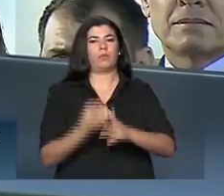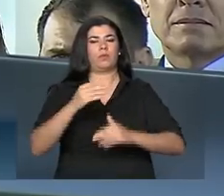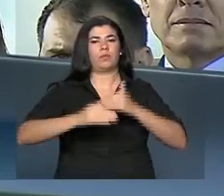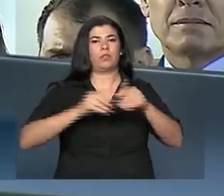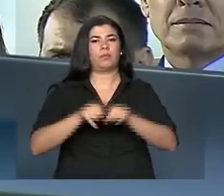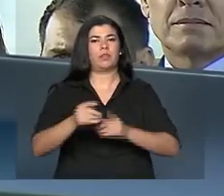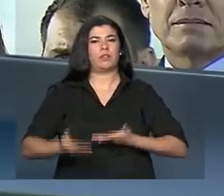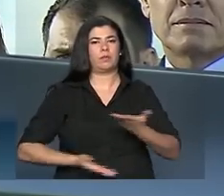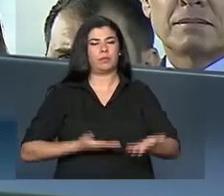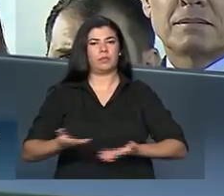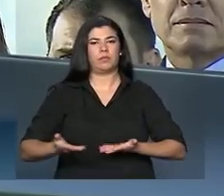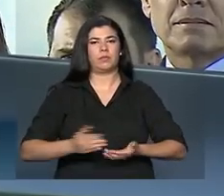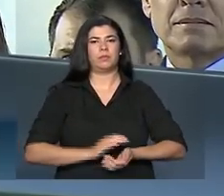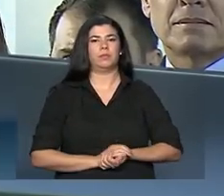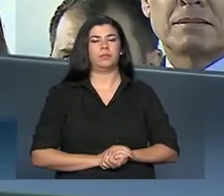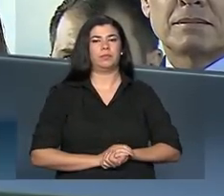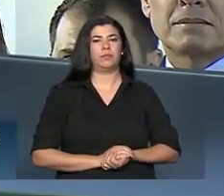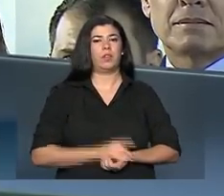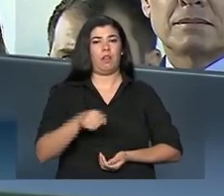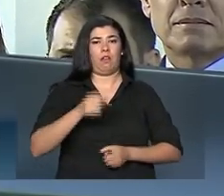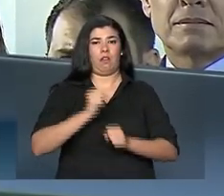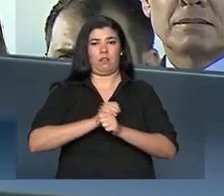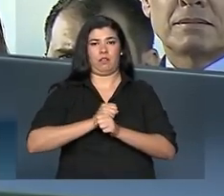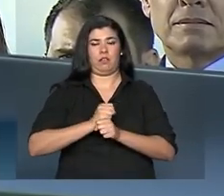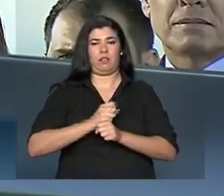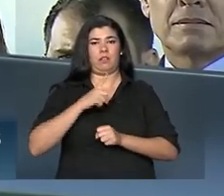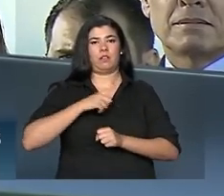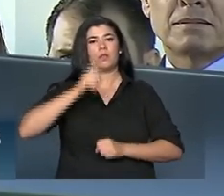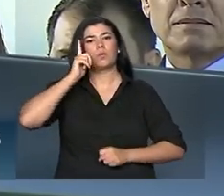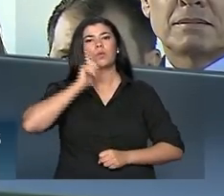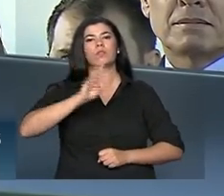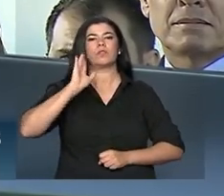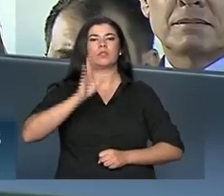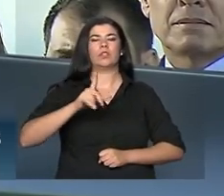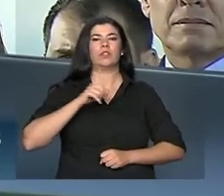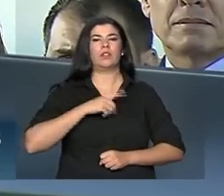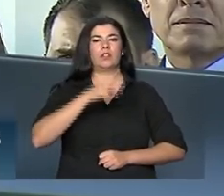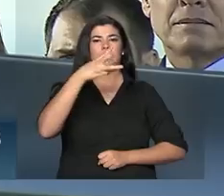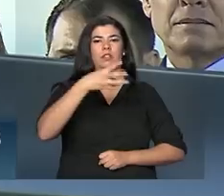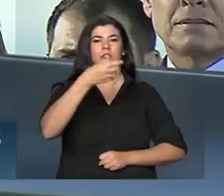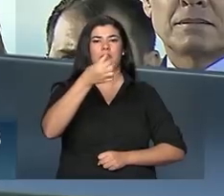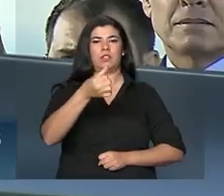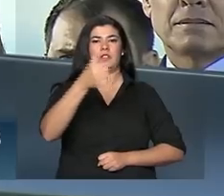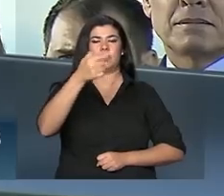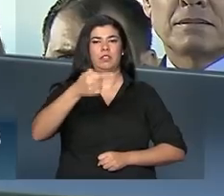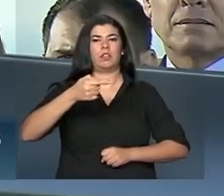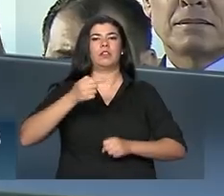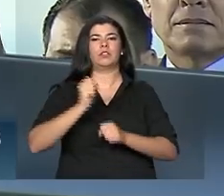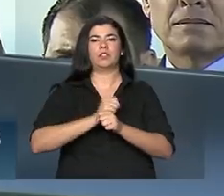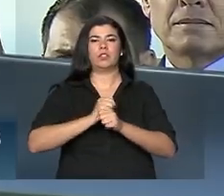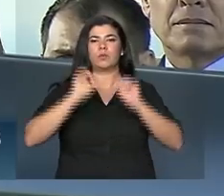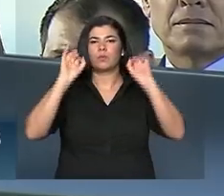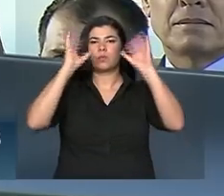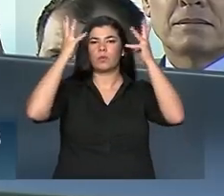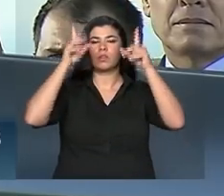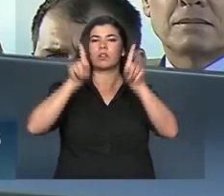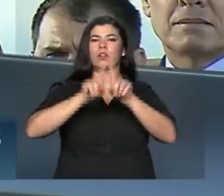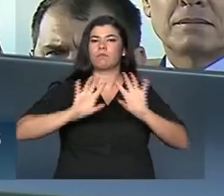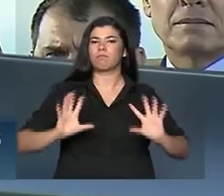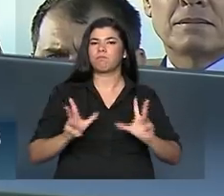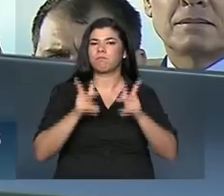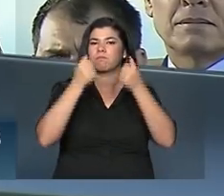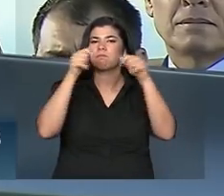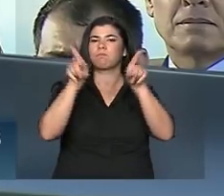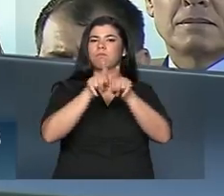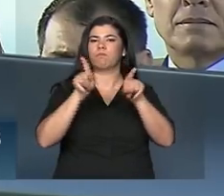a que serve. Neste ano em que alcançamos 367 anos, homenageamos também